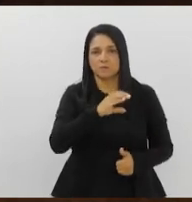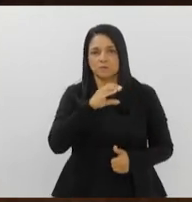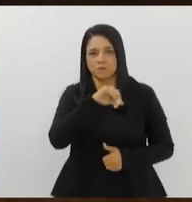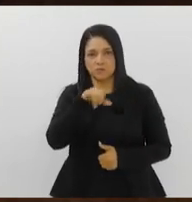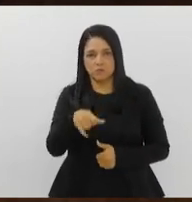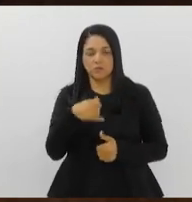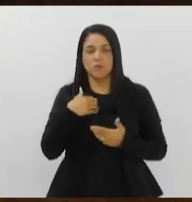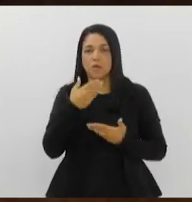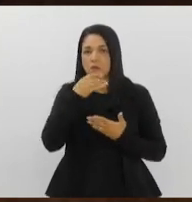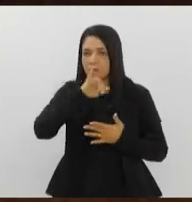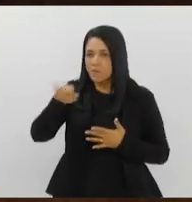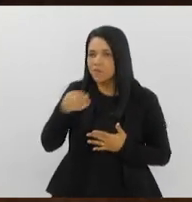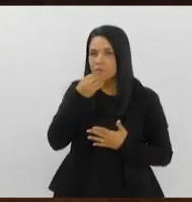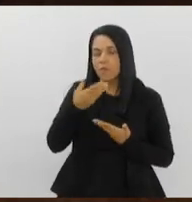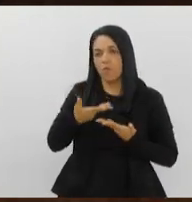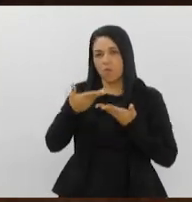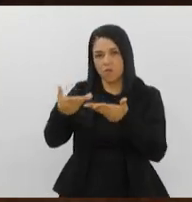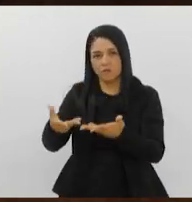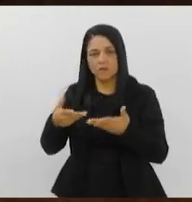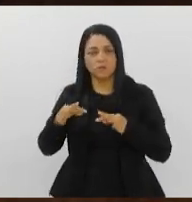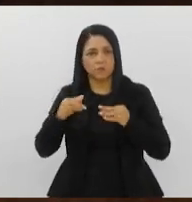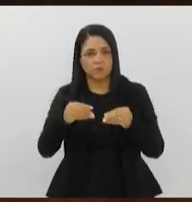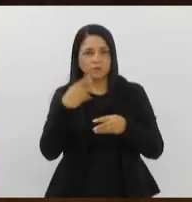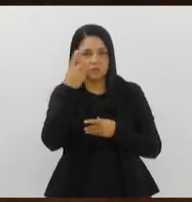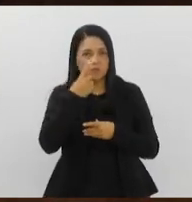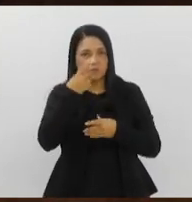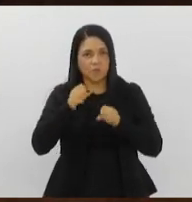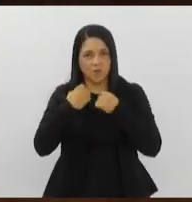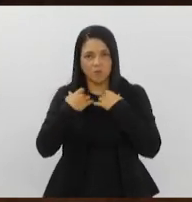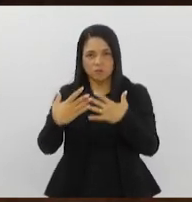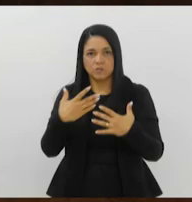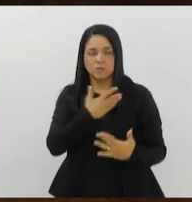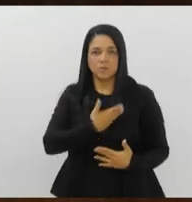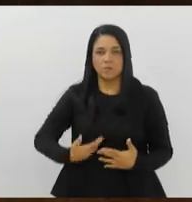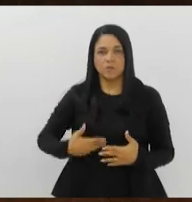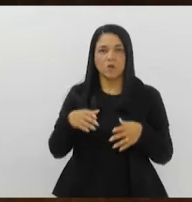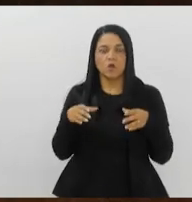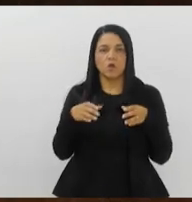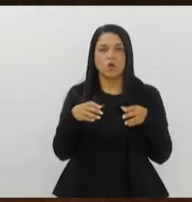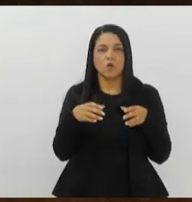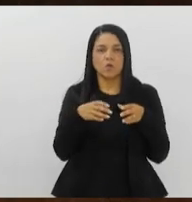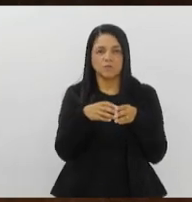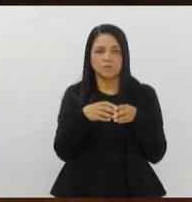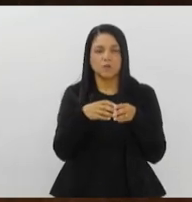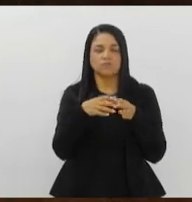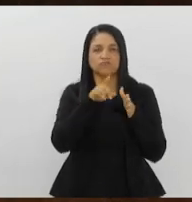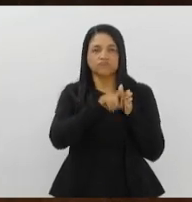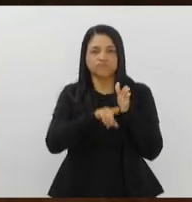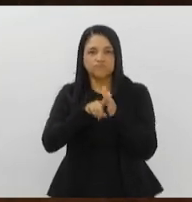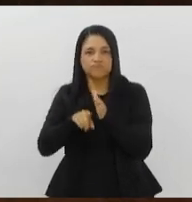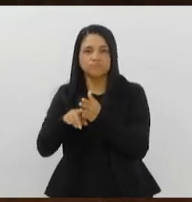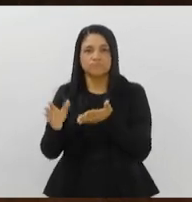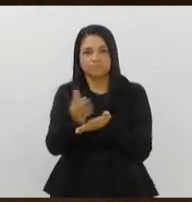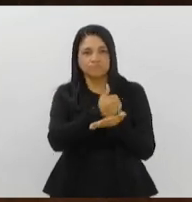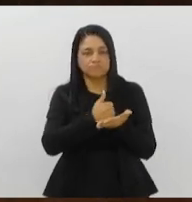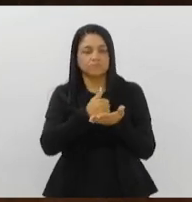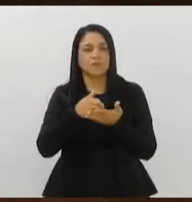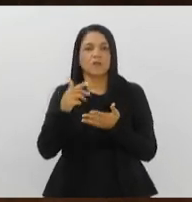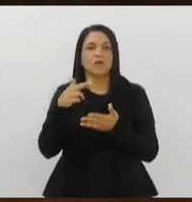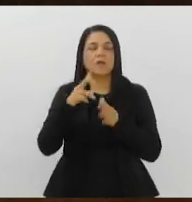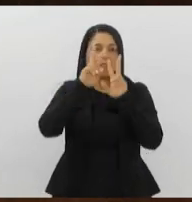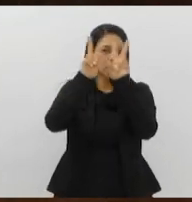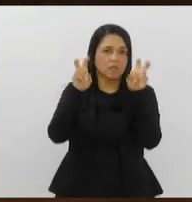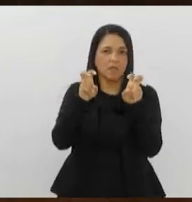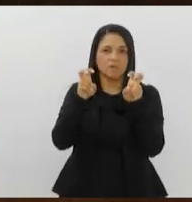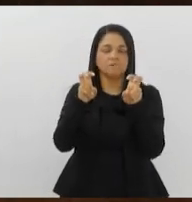aproveito para convidar todos os colegas para a audiência pública amanhã da Comissão de Tributação, que vai tratar do tema dos incentivos fiscais do nosso